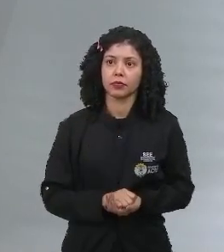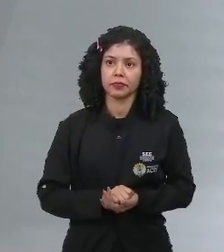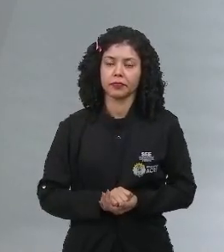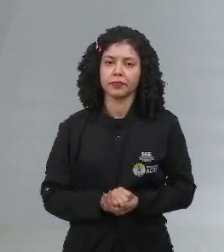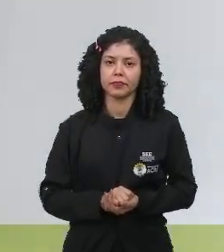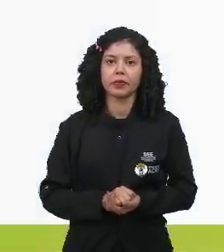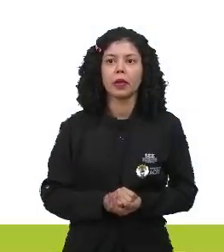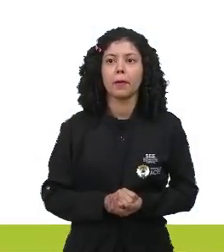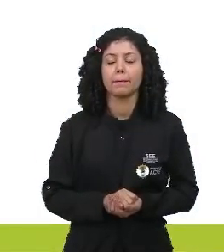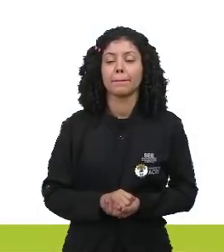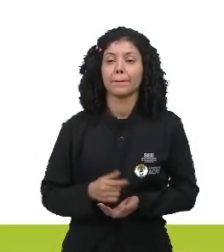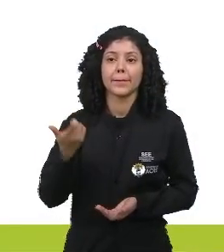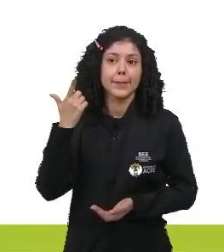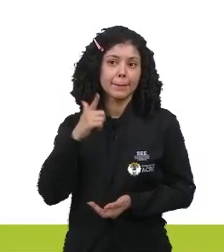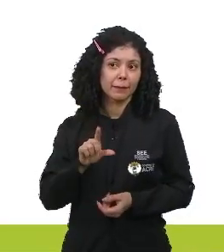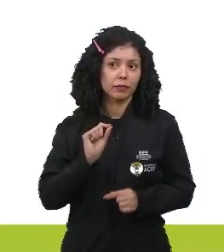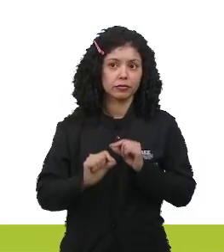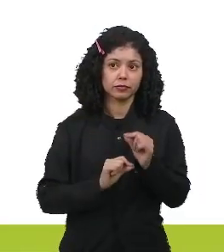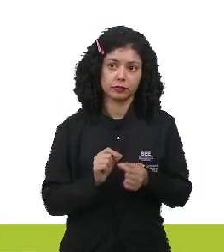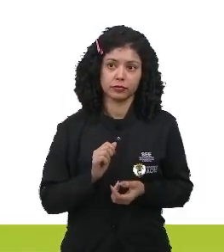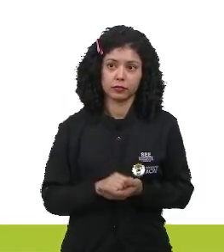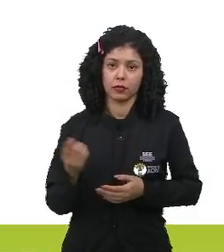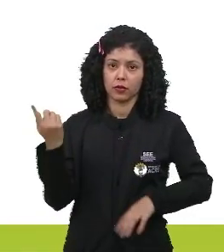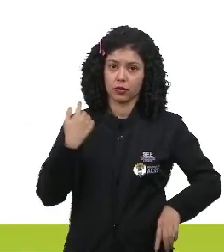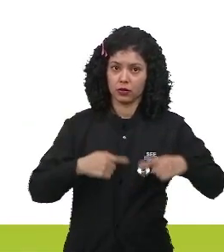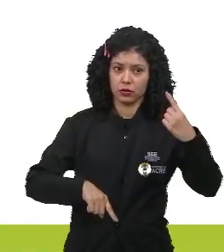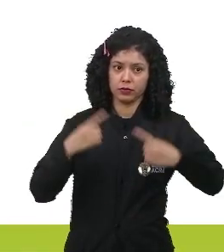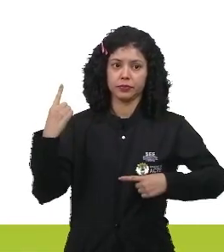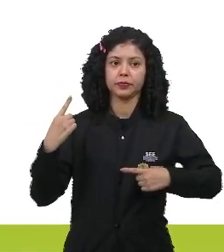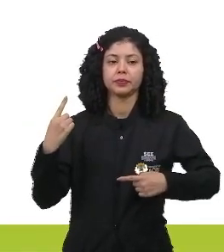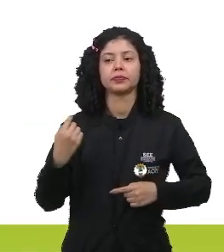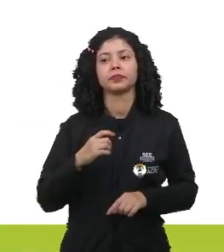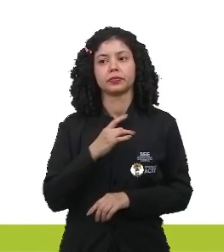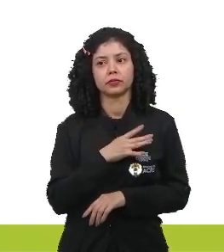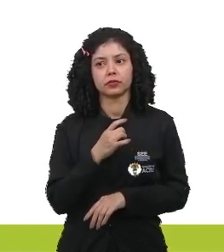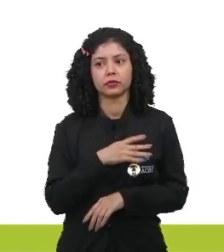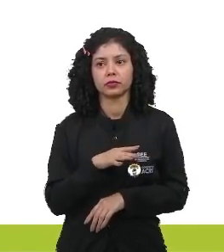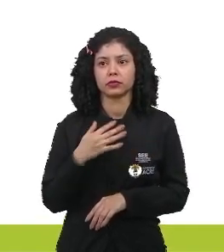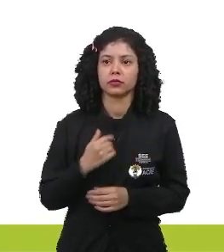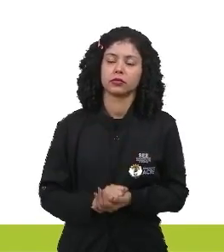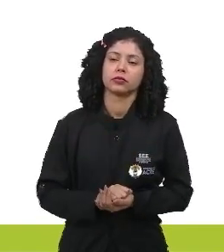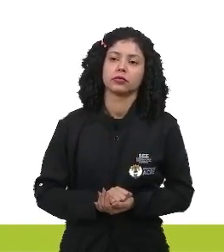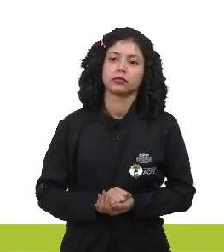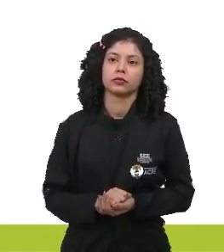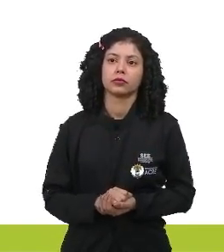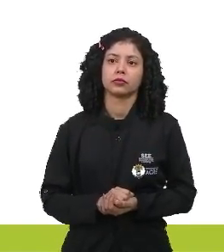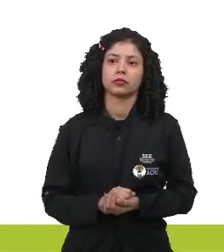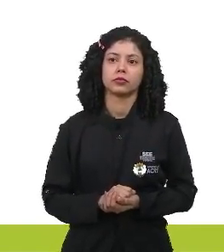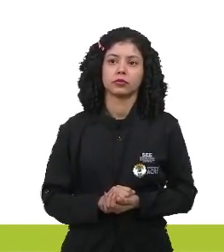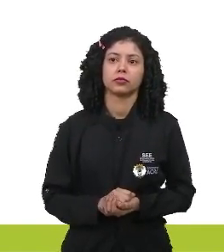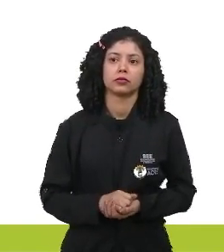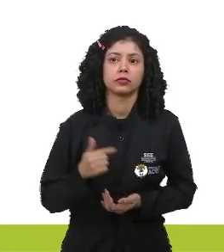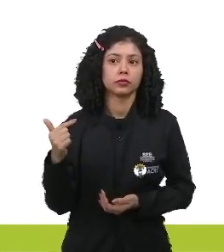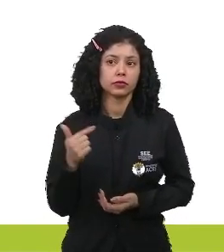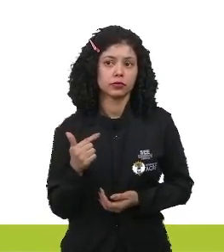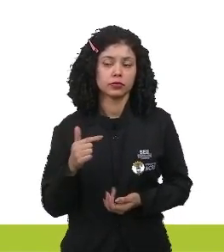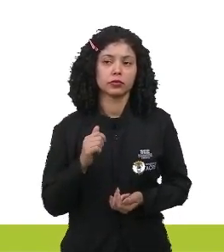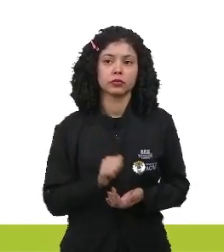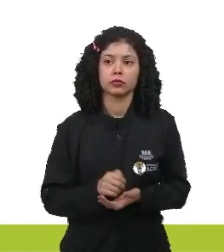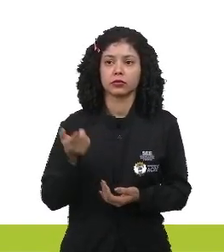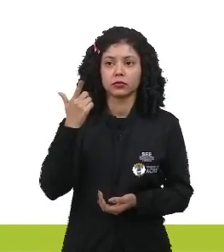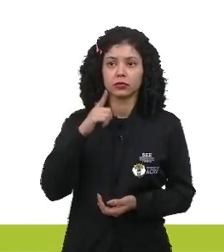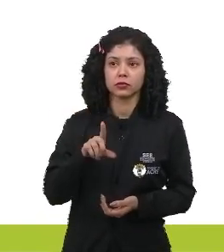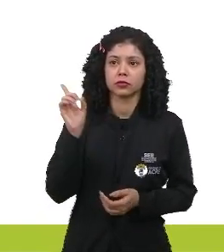lugar vai garantir a superação do medo e da fraqueza em segundo lugar vai